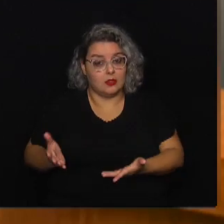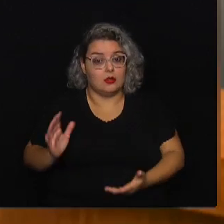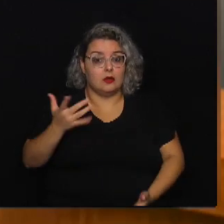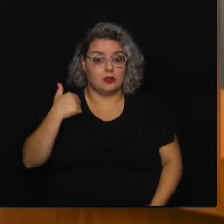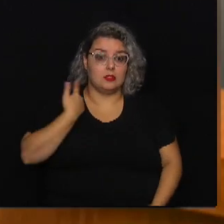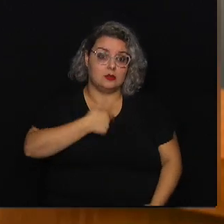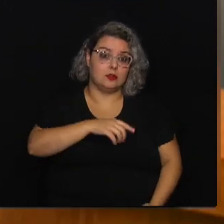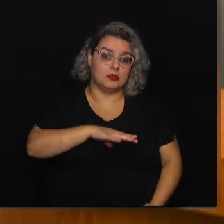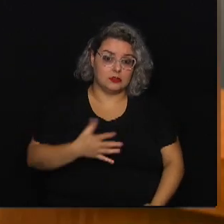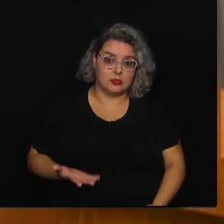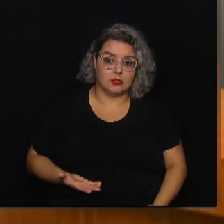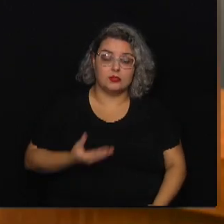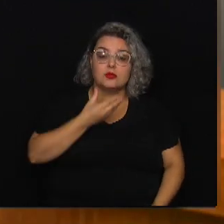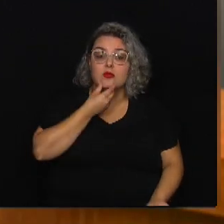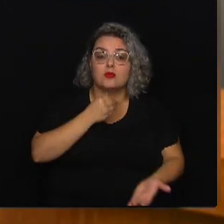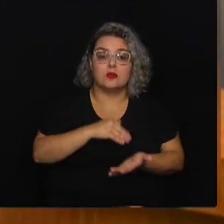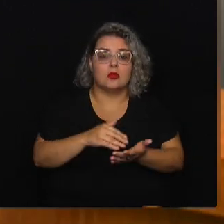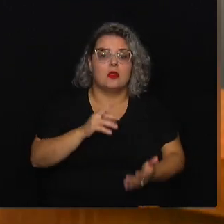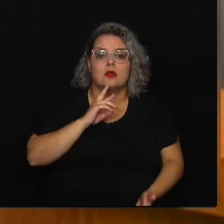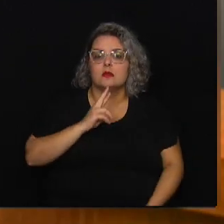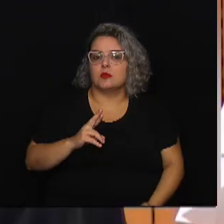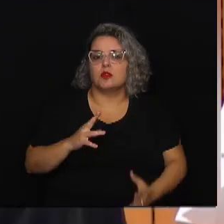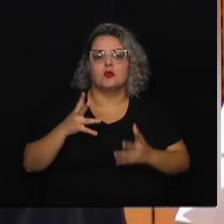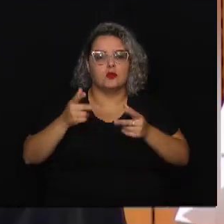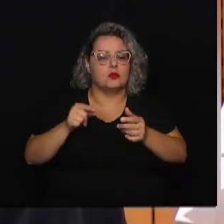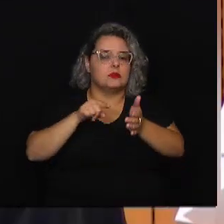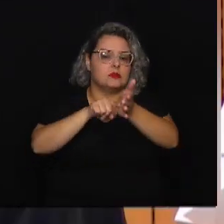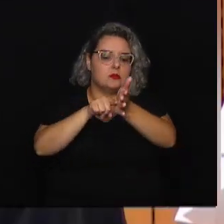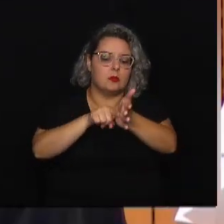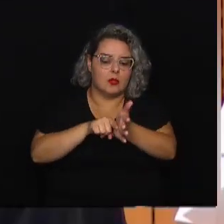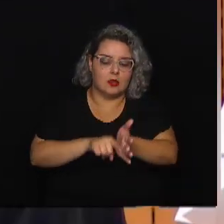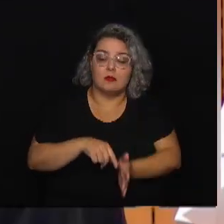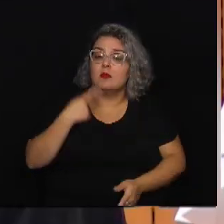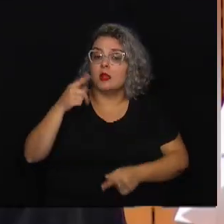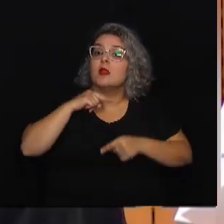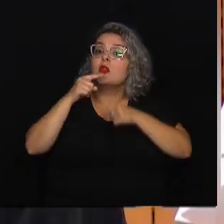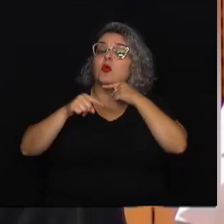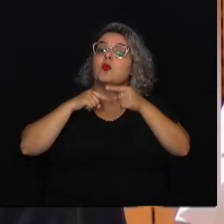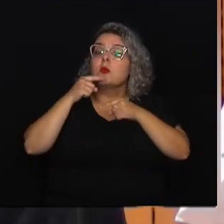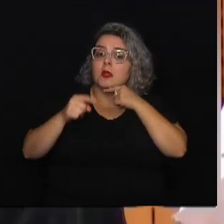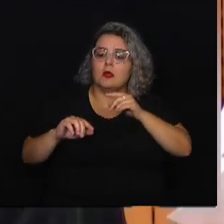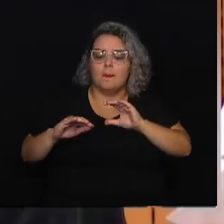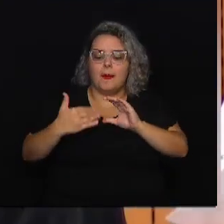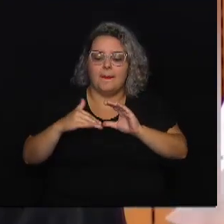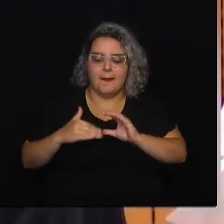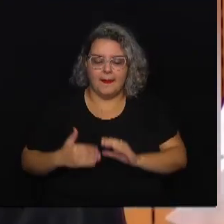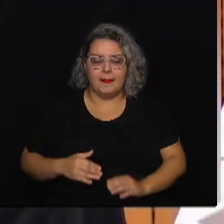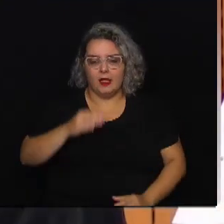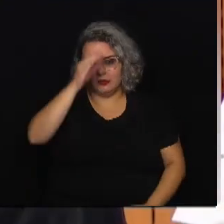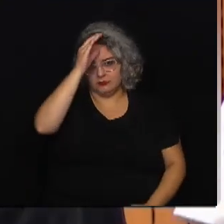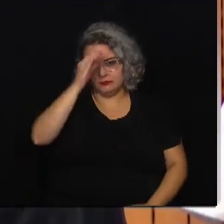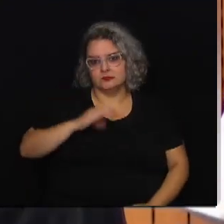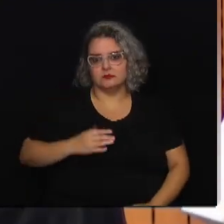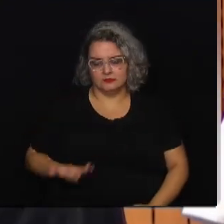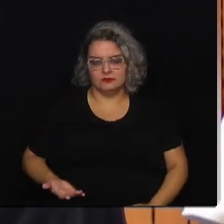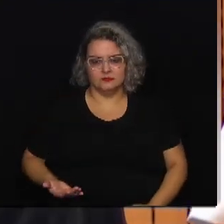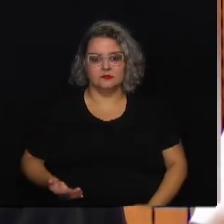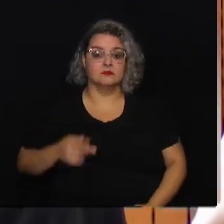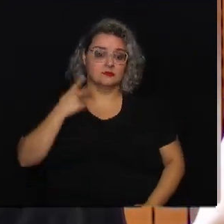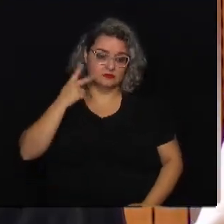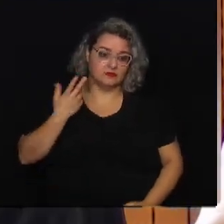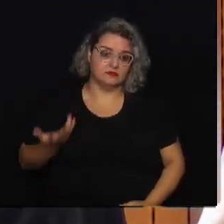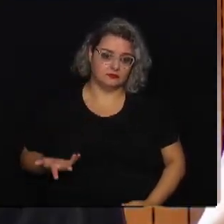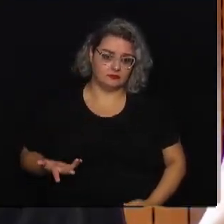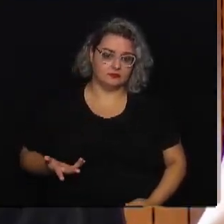cidade. O secretário respondeu às perguntas dos vereadores e dúvidas enviadas pelos munícipes através dos